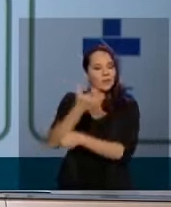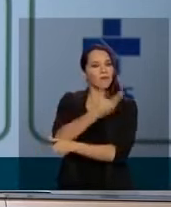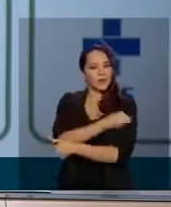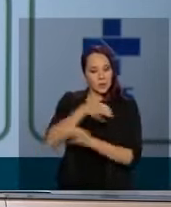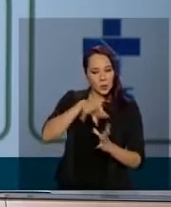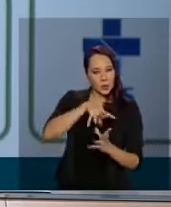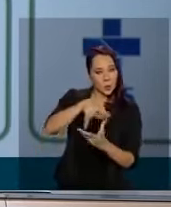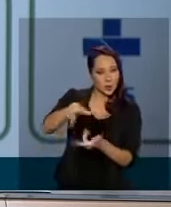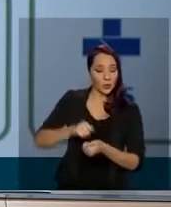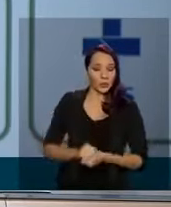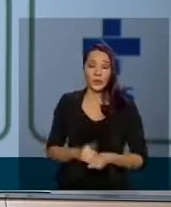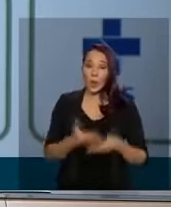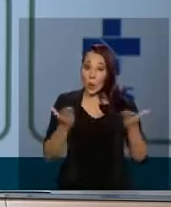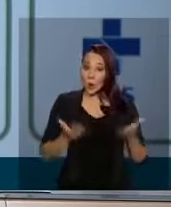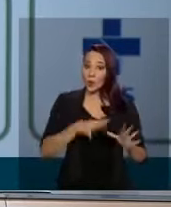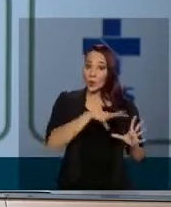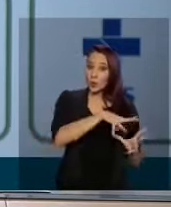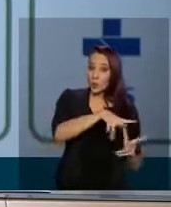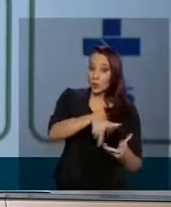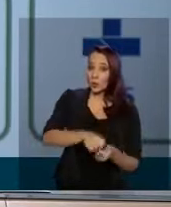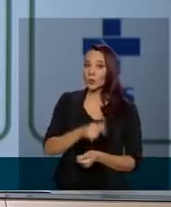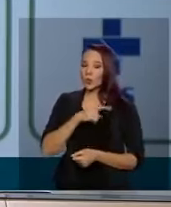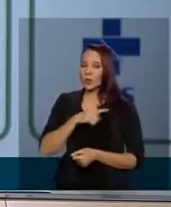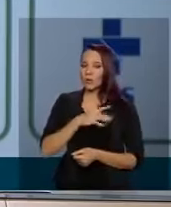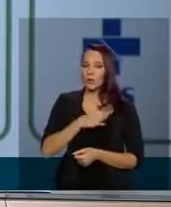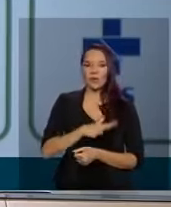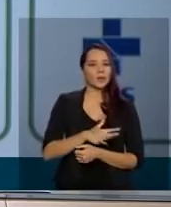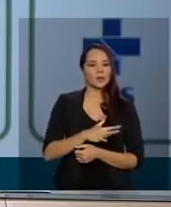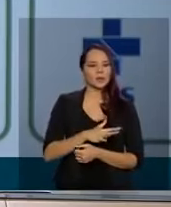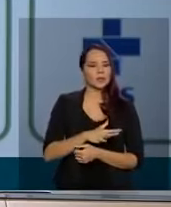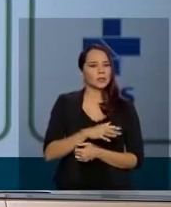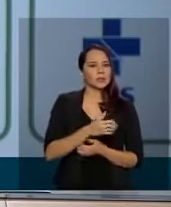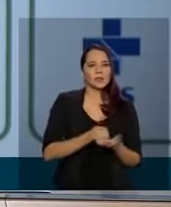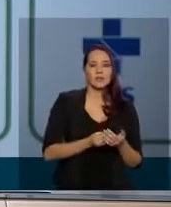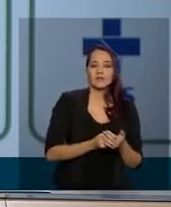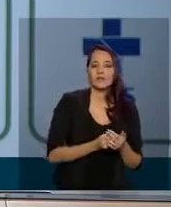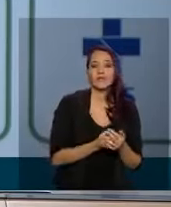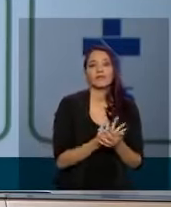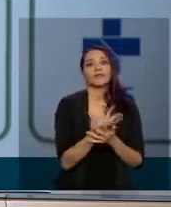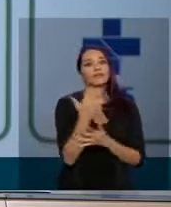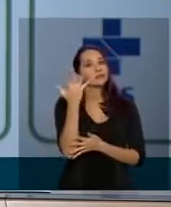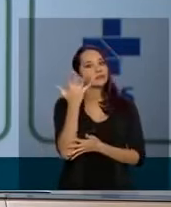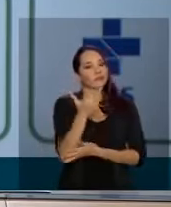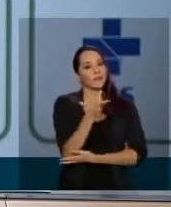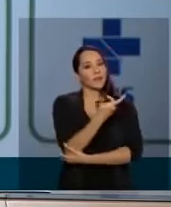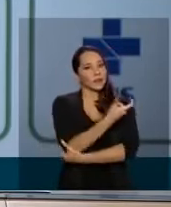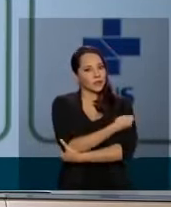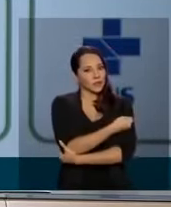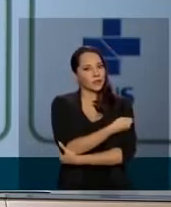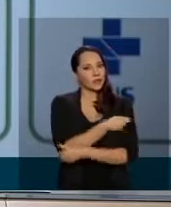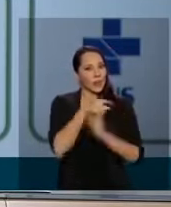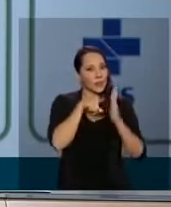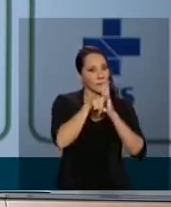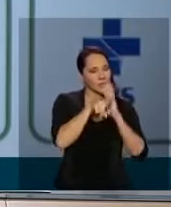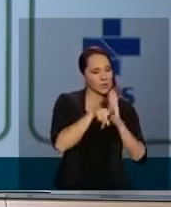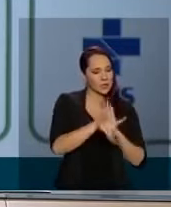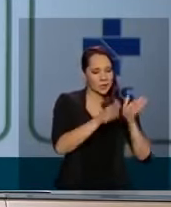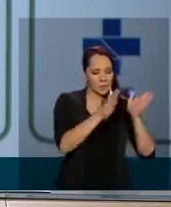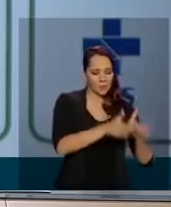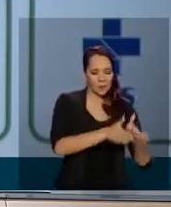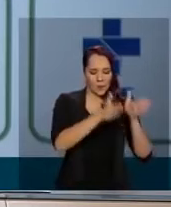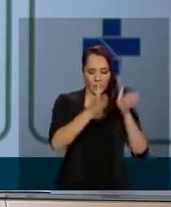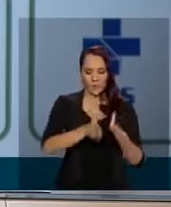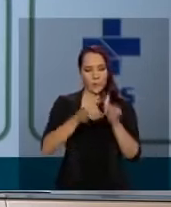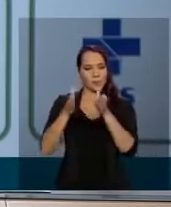Nós temos hoje no mundo talvez cerca de quase 2 centenas de vacinas em diversas fases de